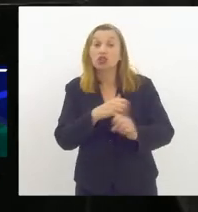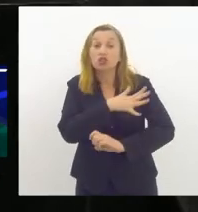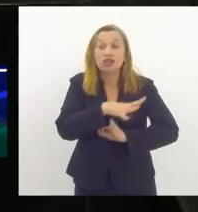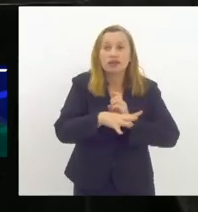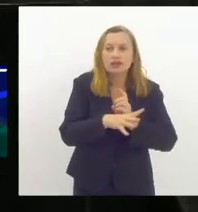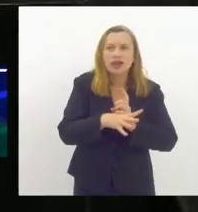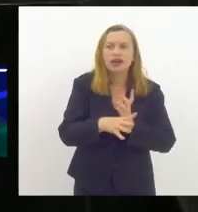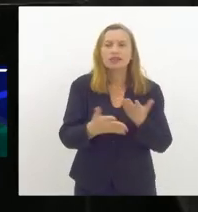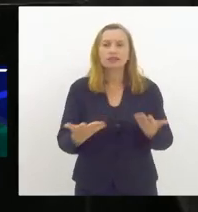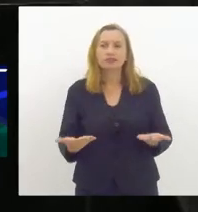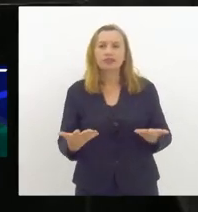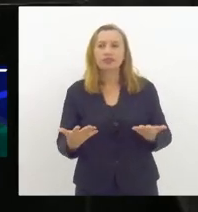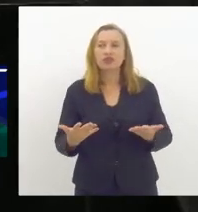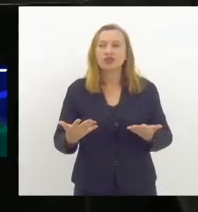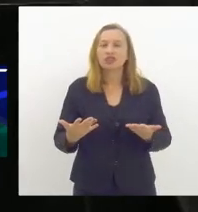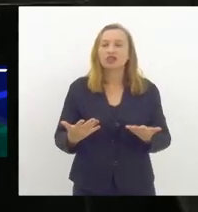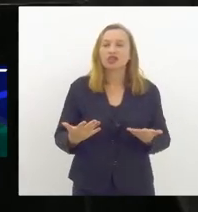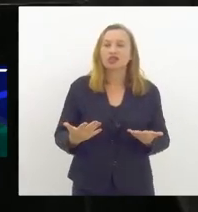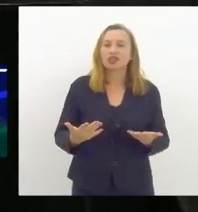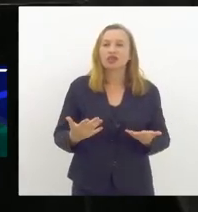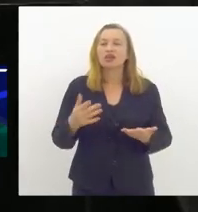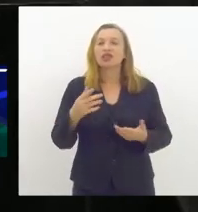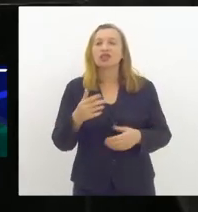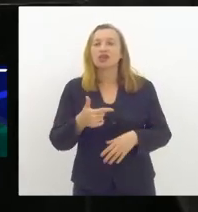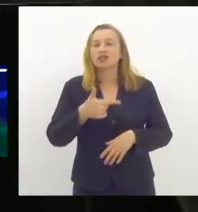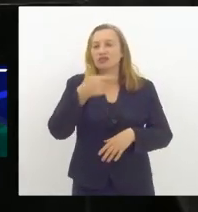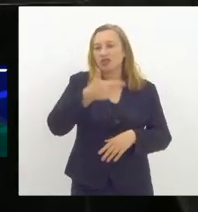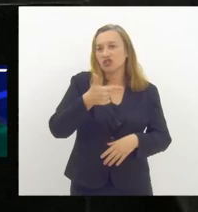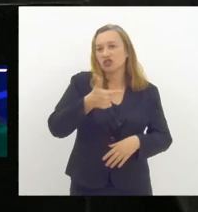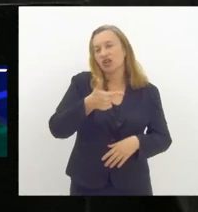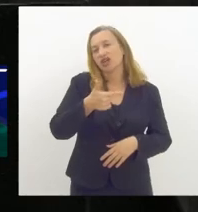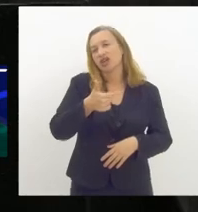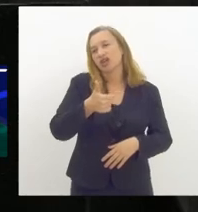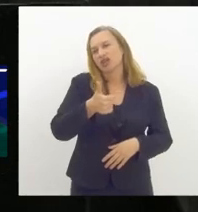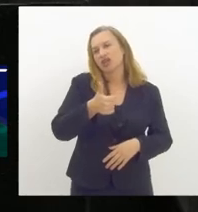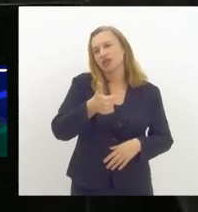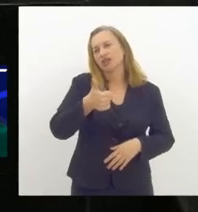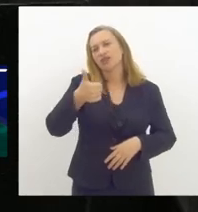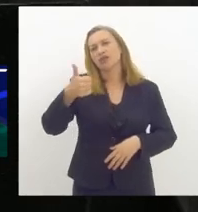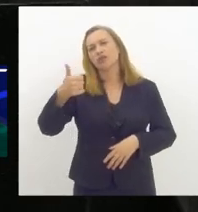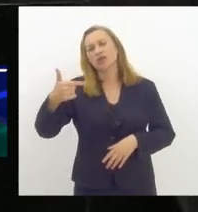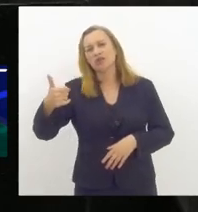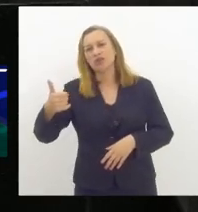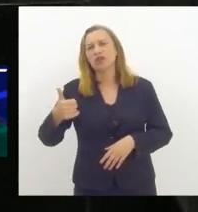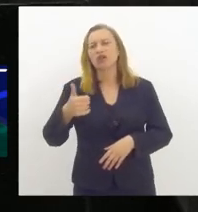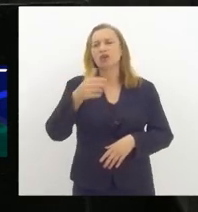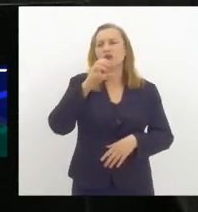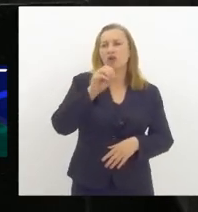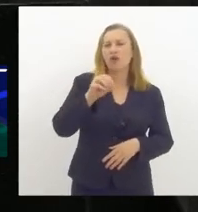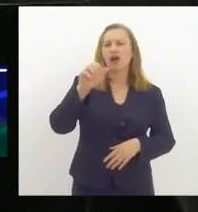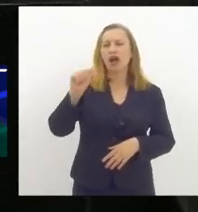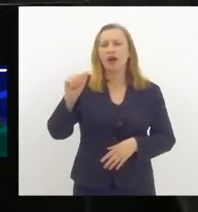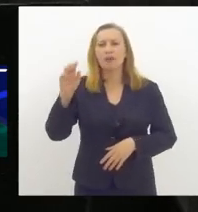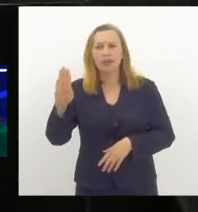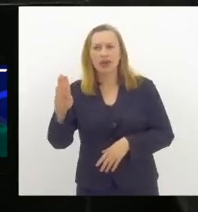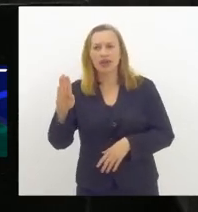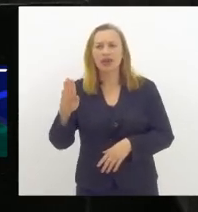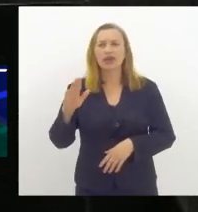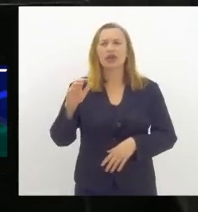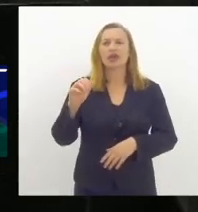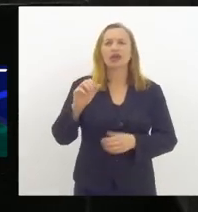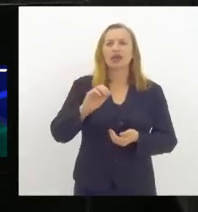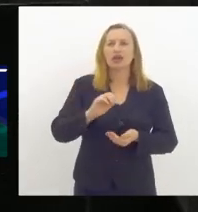e que foi promovida pela 21ª subseção da OAB em Angra dos Reis